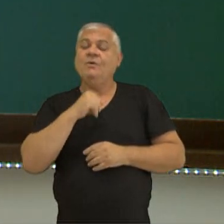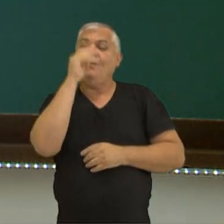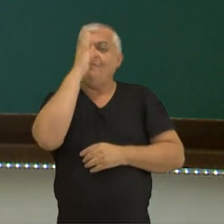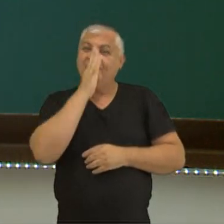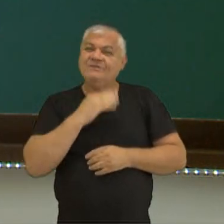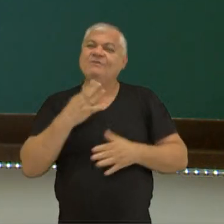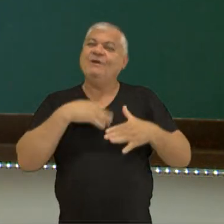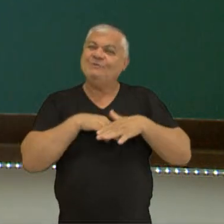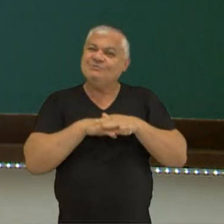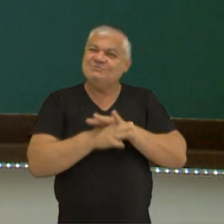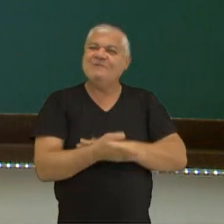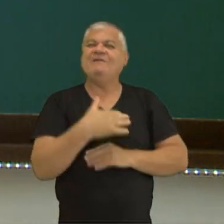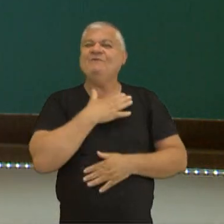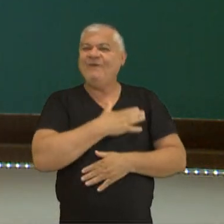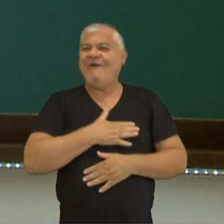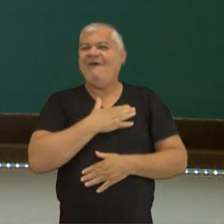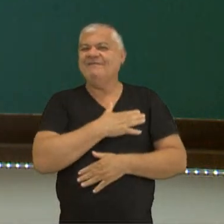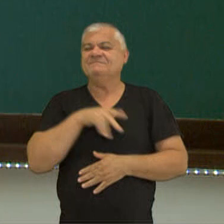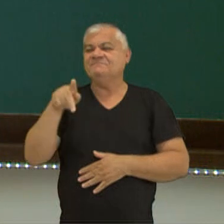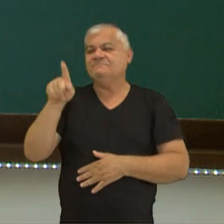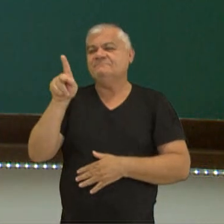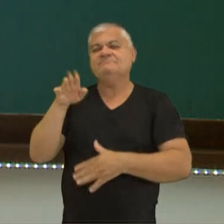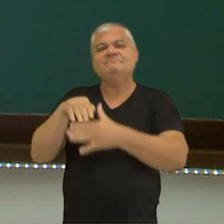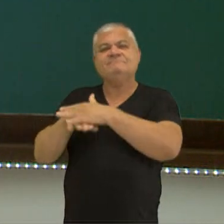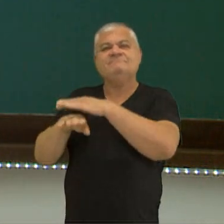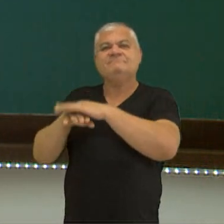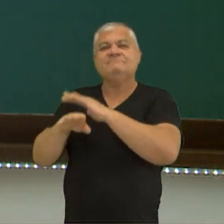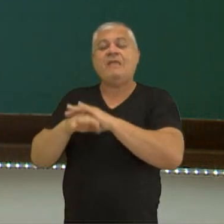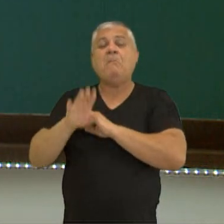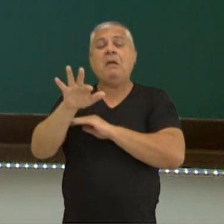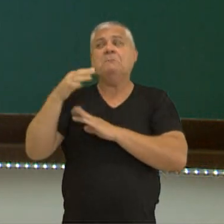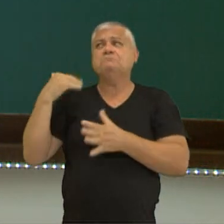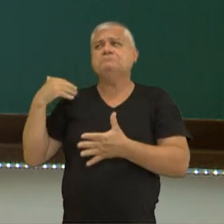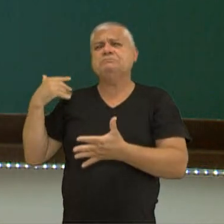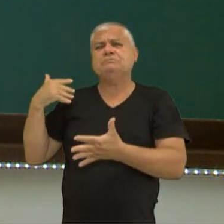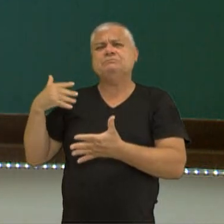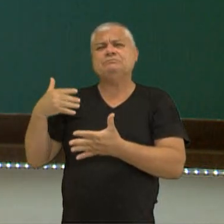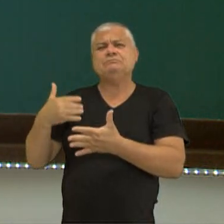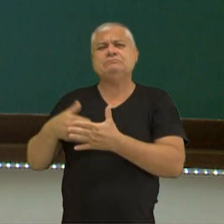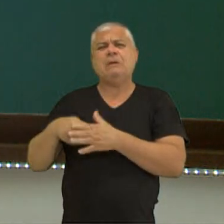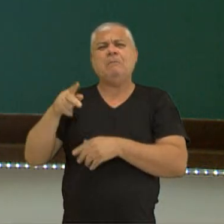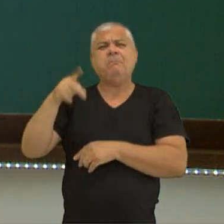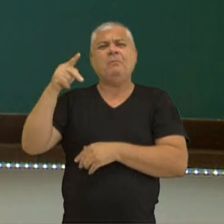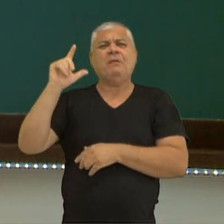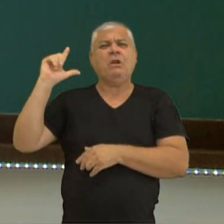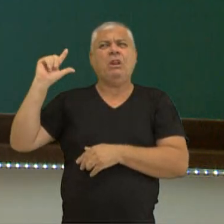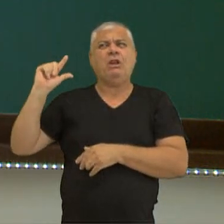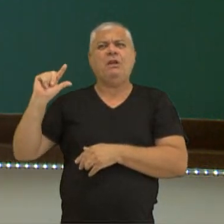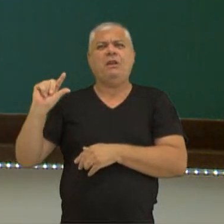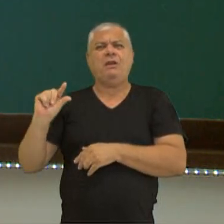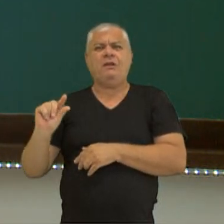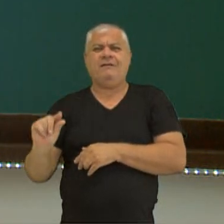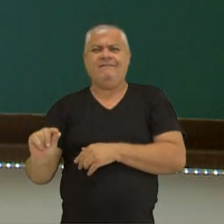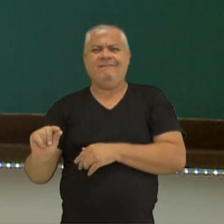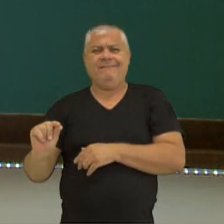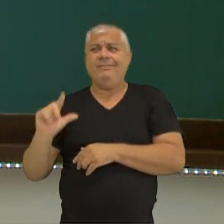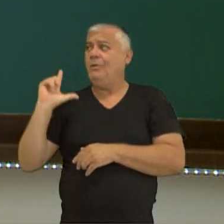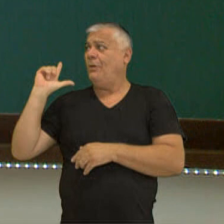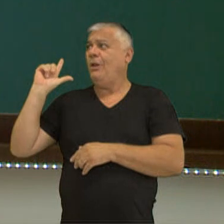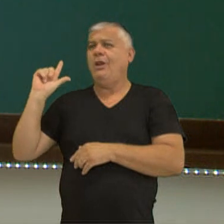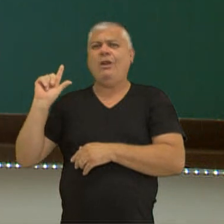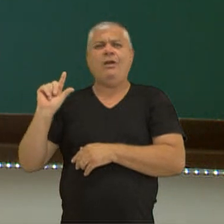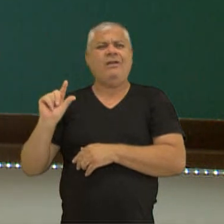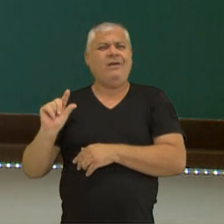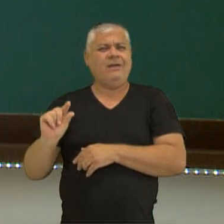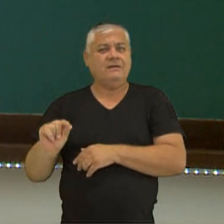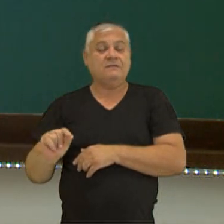brasileiro gosta muito de aplicar. Só que nos últimos anos a poupança tem dado um rendimento um pouco menor, então temos que conhecer